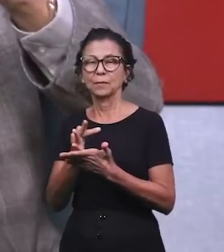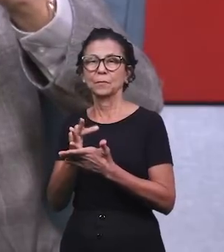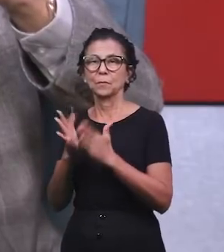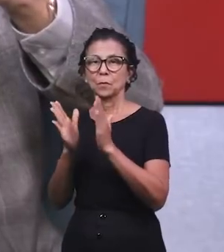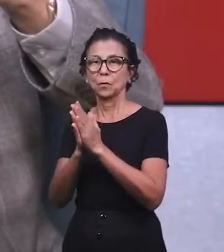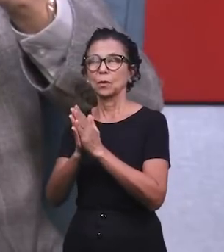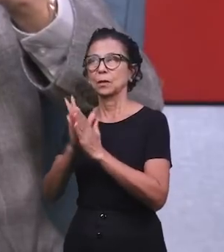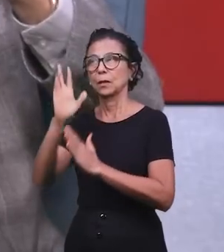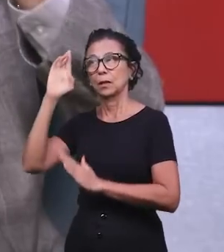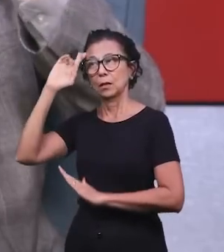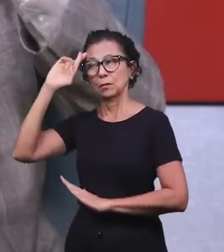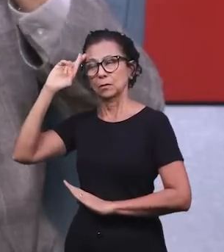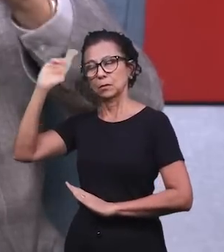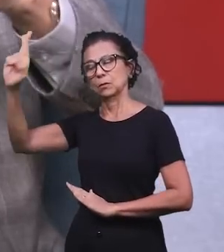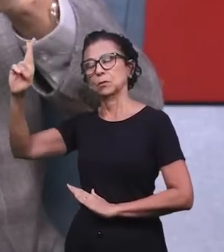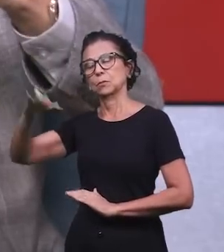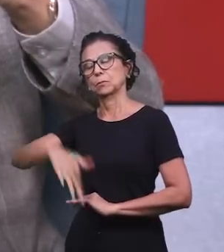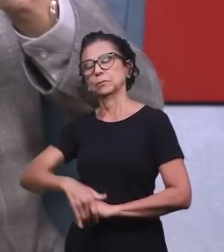Senhor,